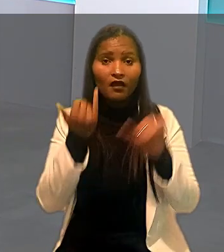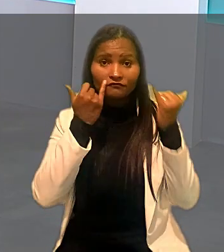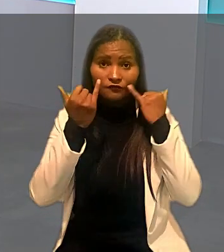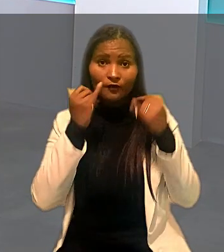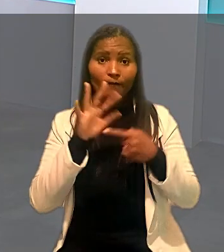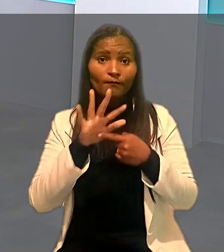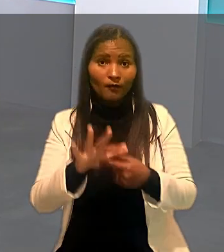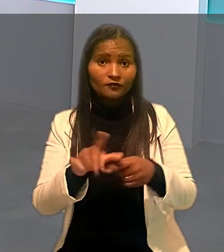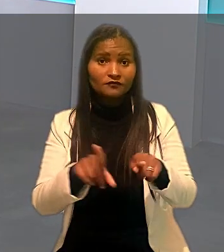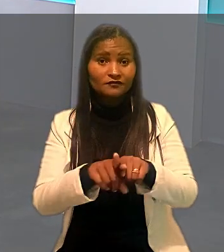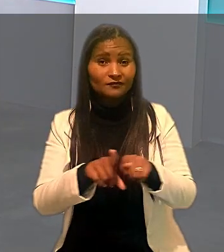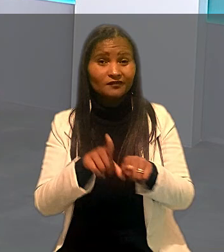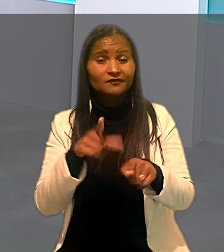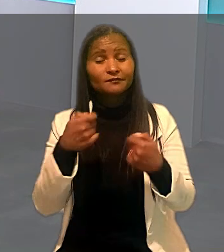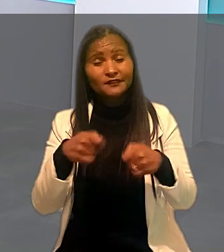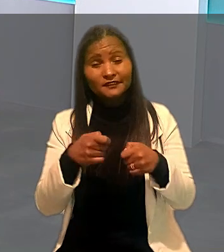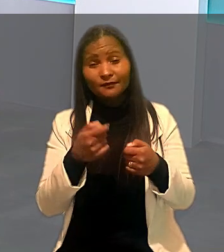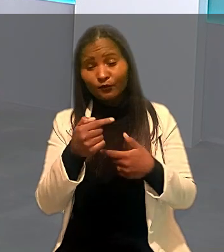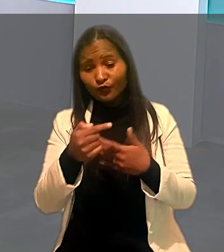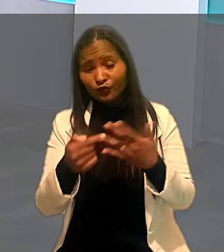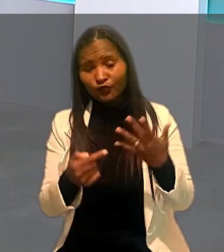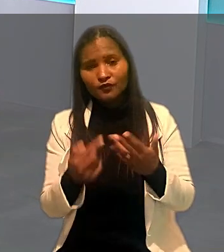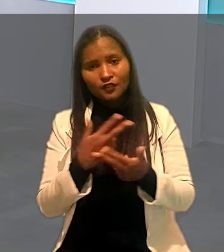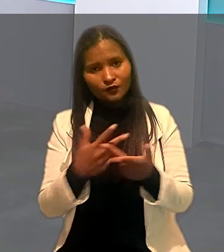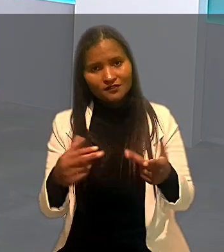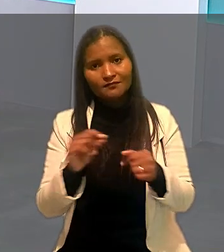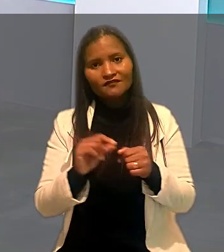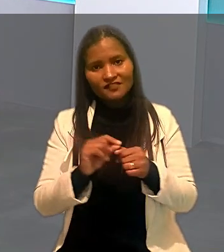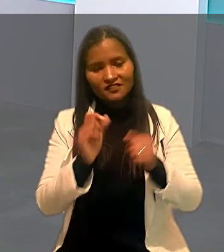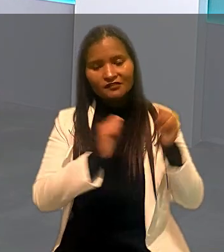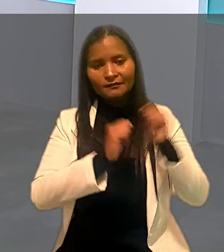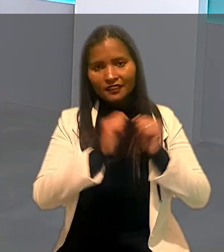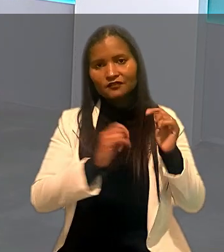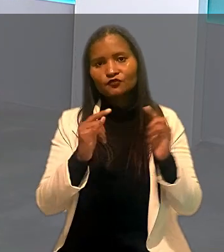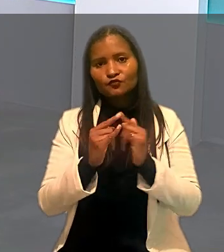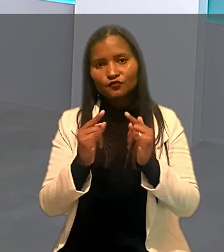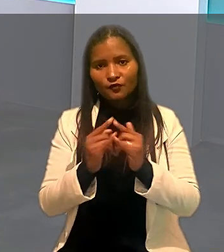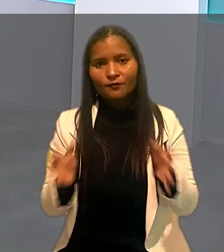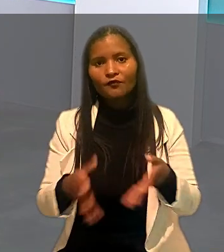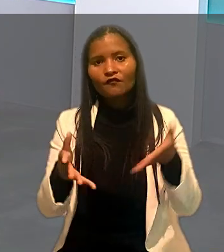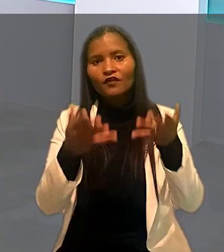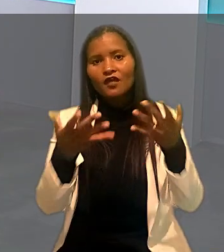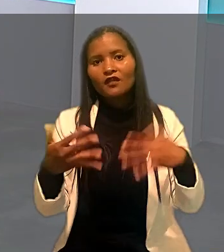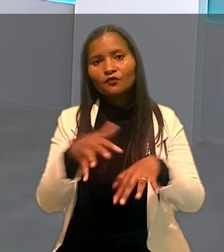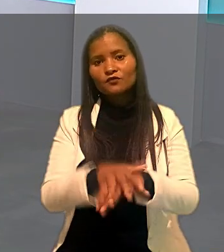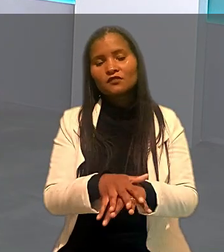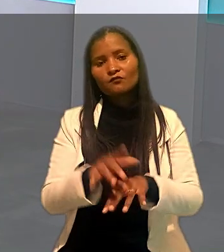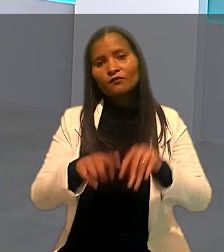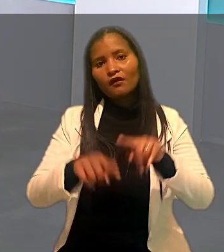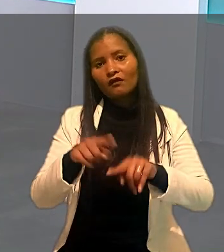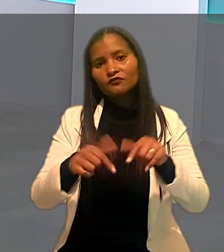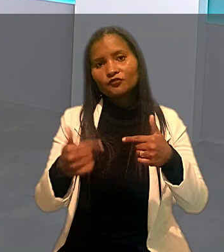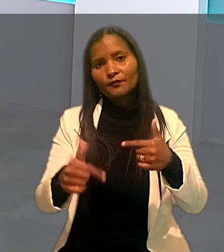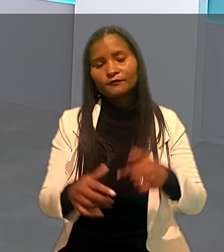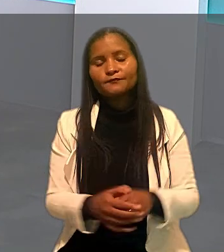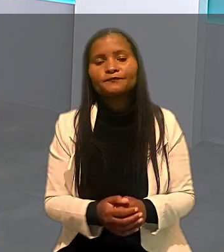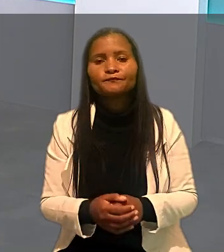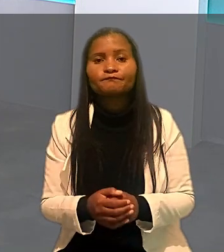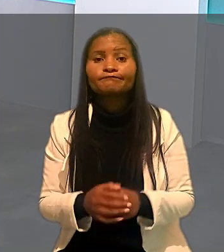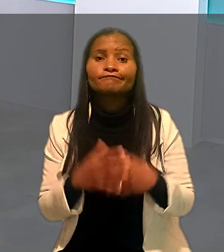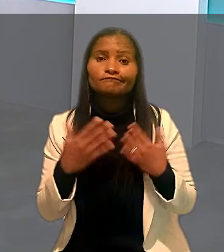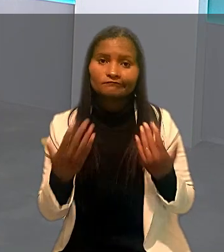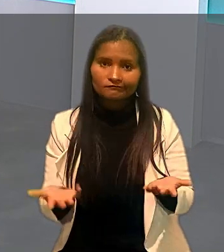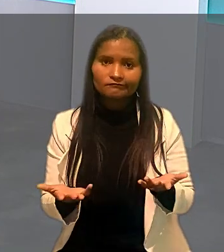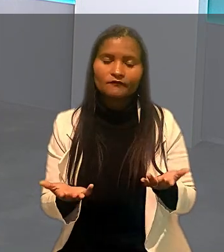mostram ainda, Anderson, que há muito a ser feito por parte de empresas e instituições para promover a inclusão no mercado de trabalho.